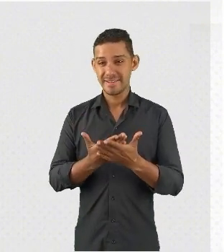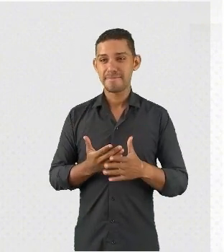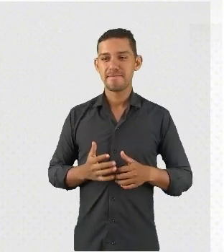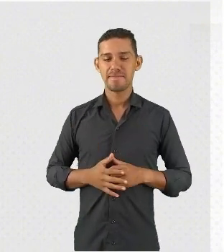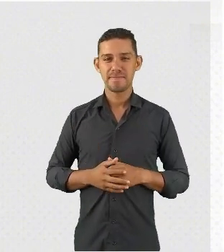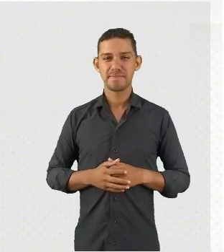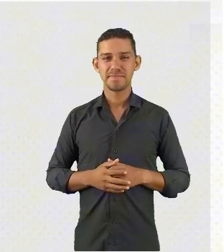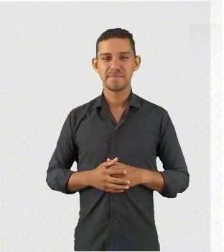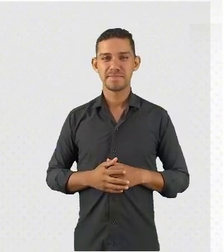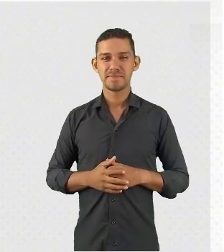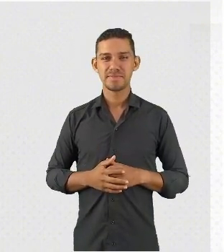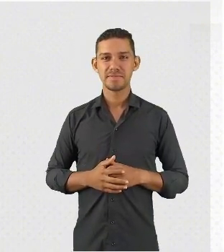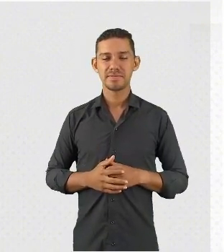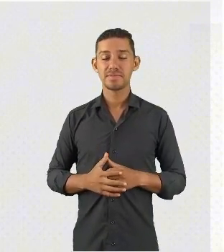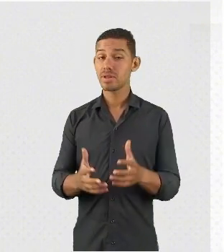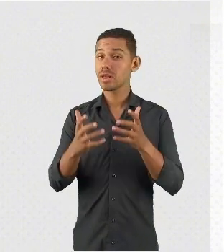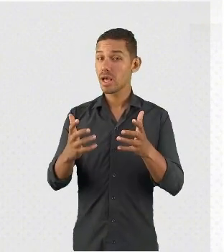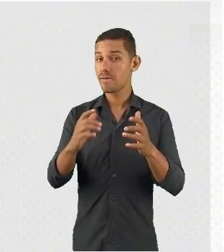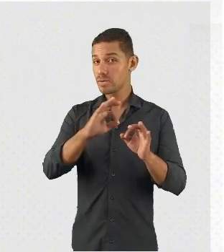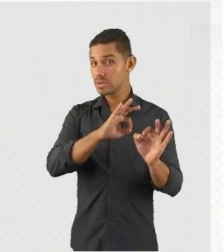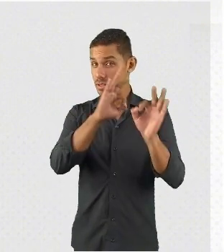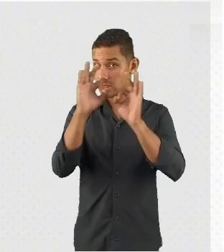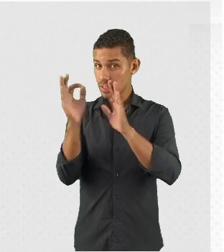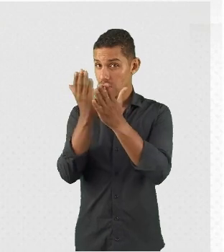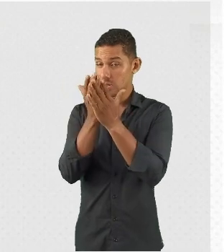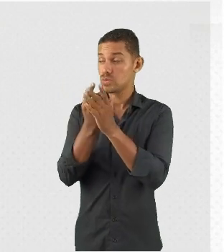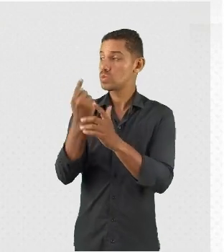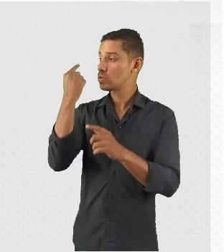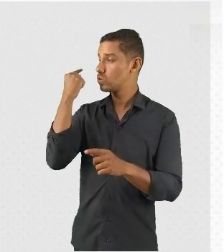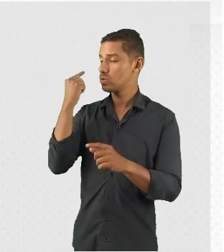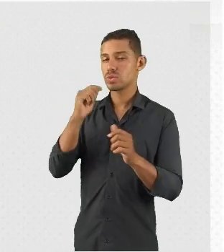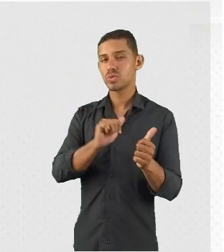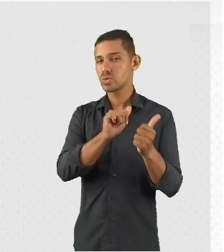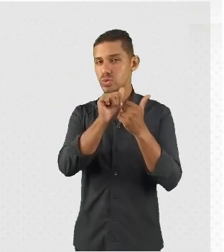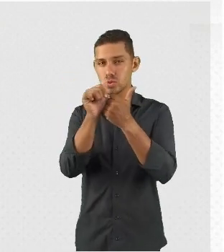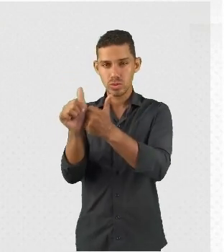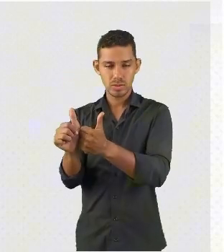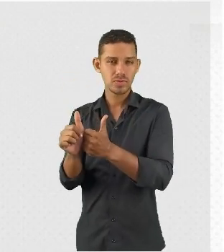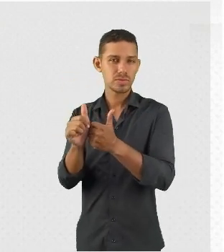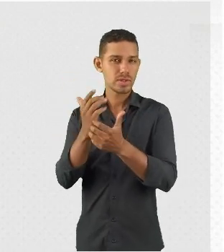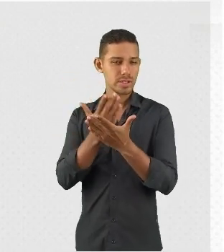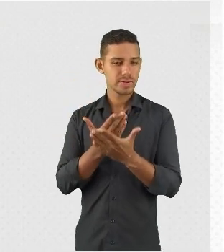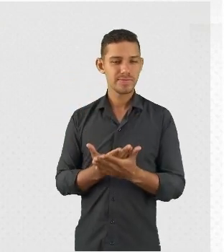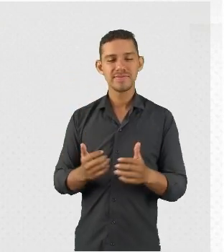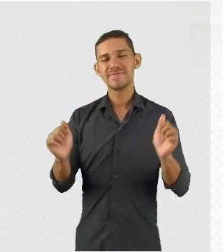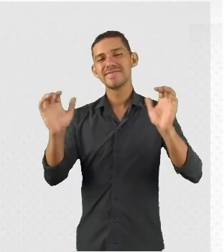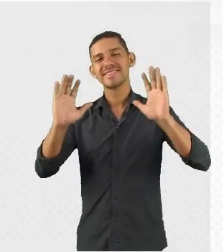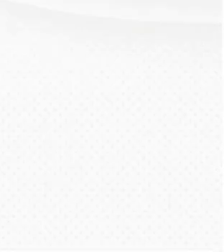assistam a aula anterior que teve e nos acompanhem nas demais aulas. Tchau, tchau e até a próxima.